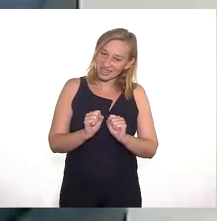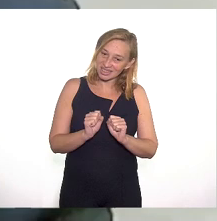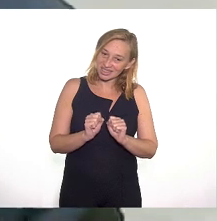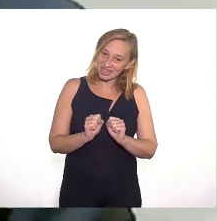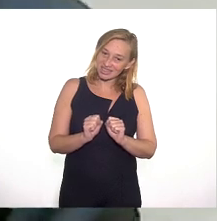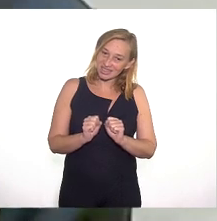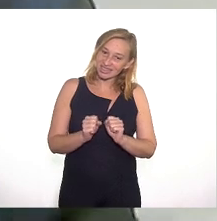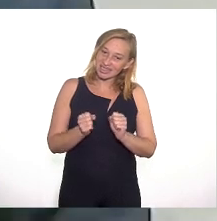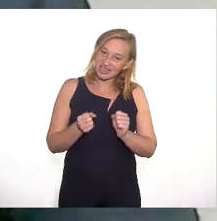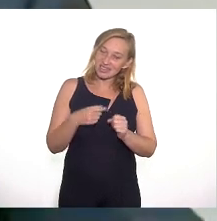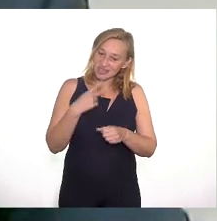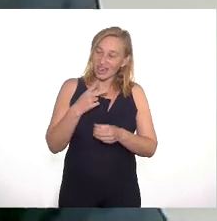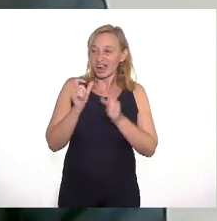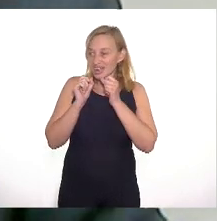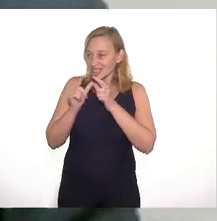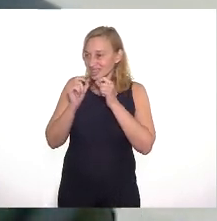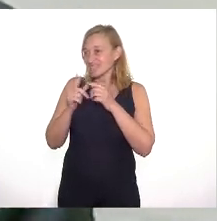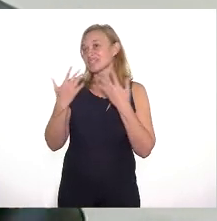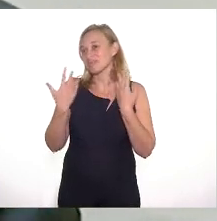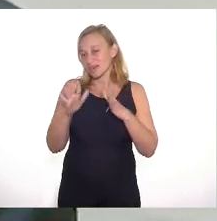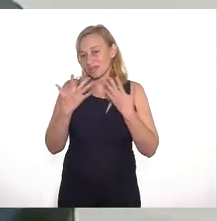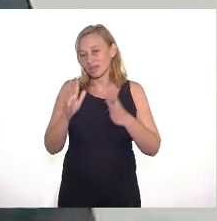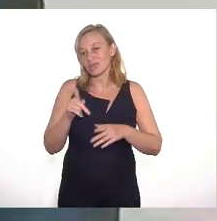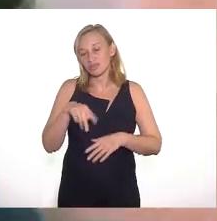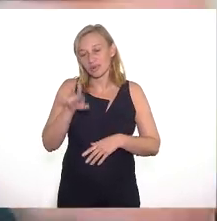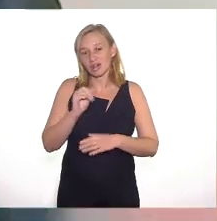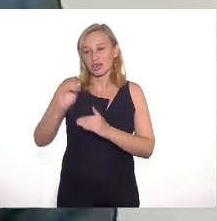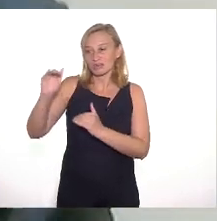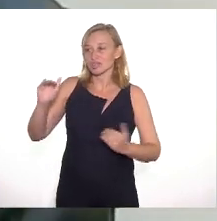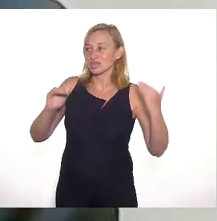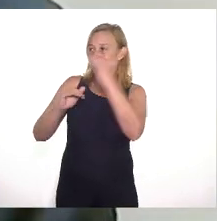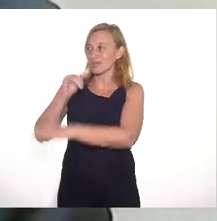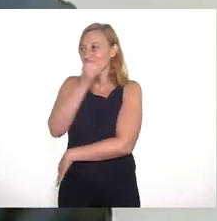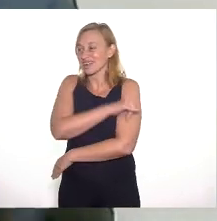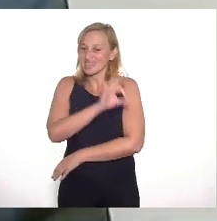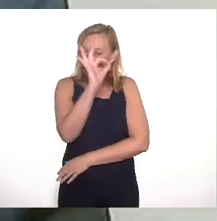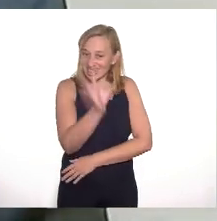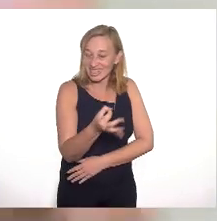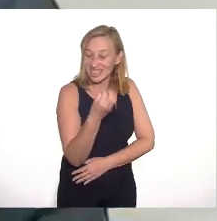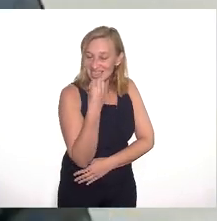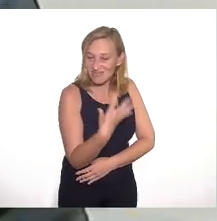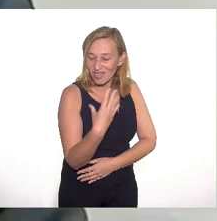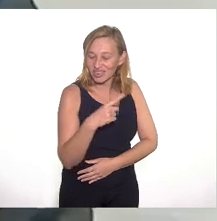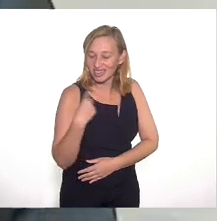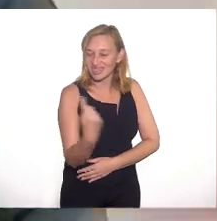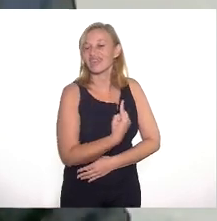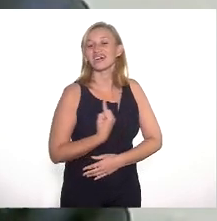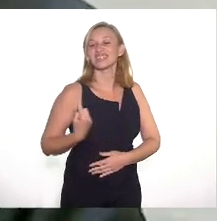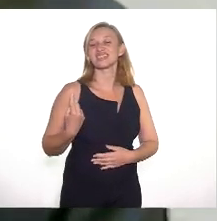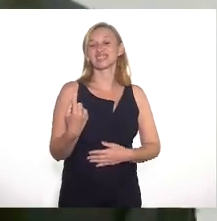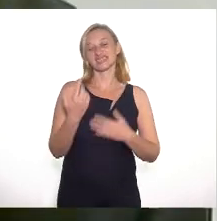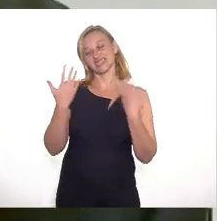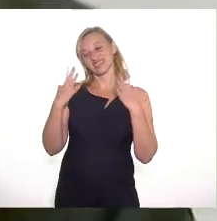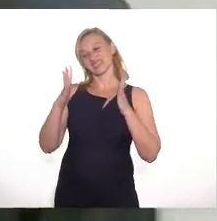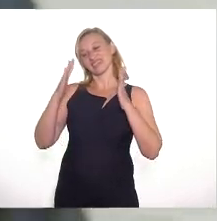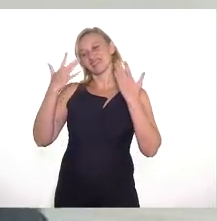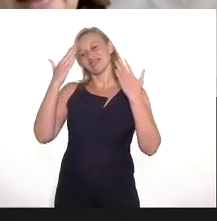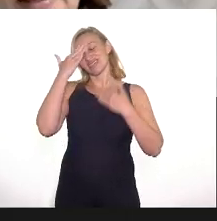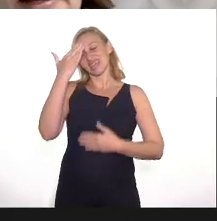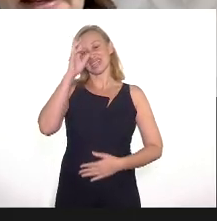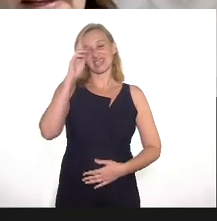os apontamentos, críticas e elogios ao programa Supera Rio, que eu tenho certeza é um bem-querer de todos nós para muitos. Obrigado,